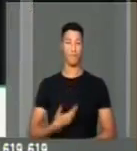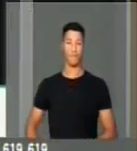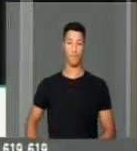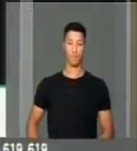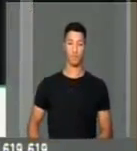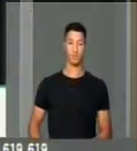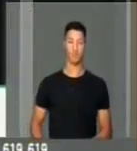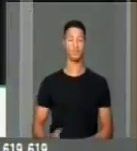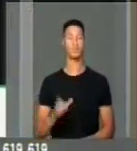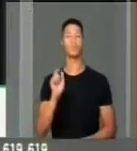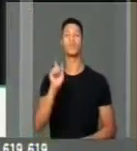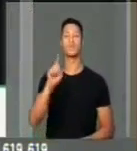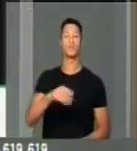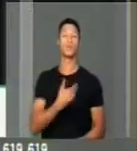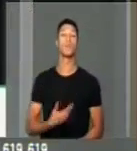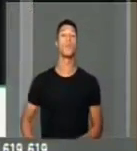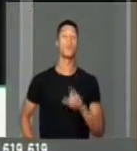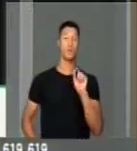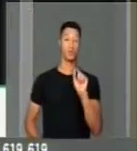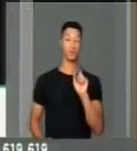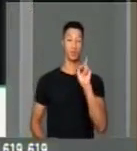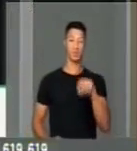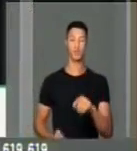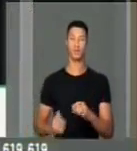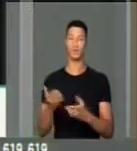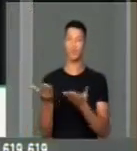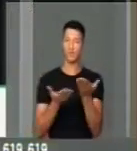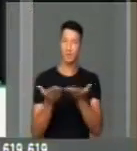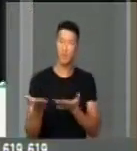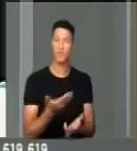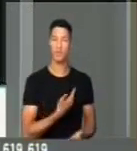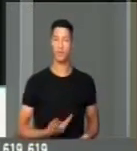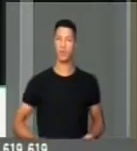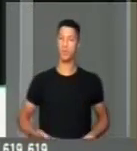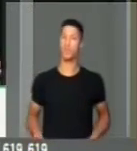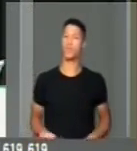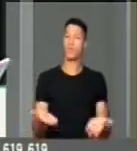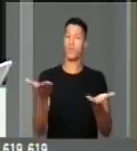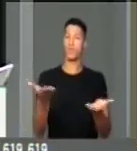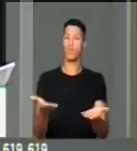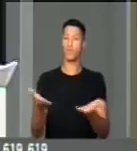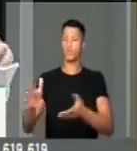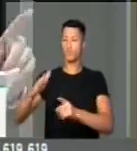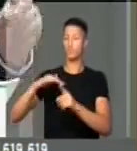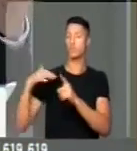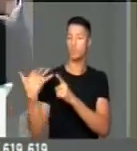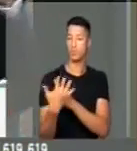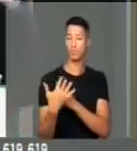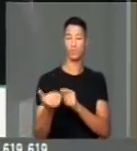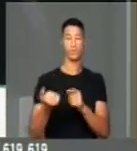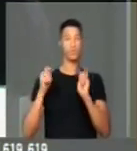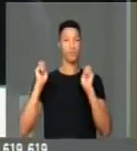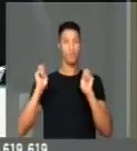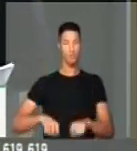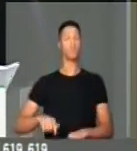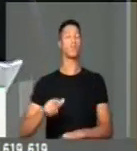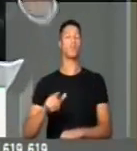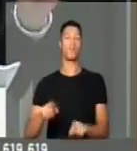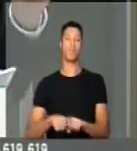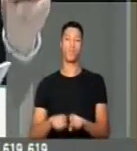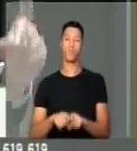pública. E o que é pública? É servir ao público. E para servir ao público,